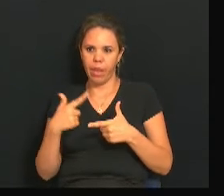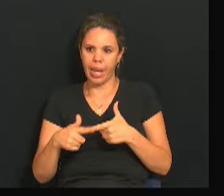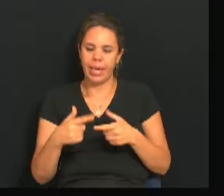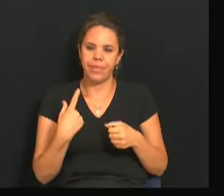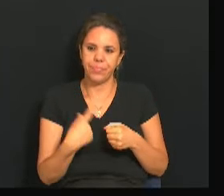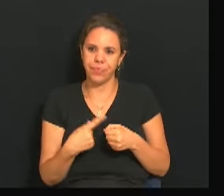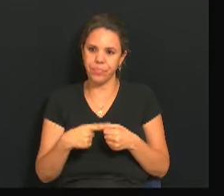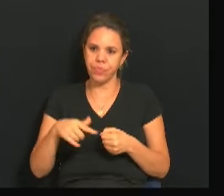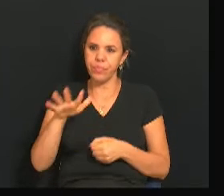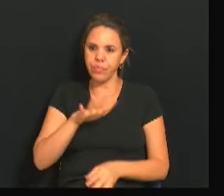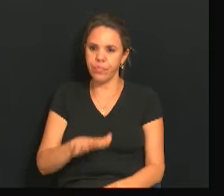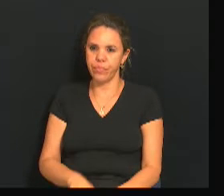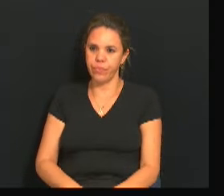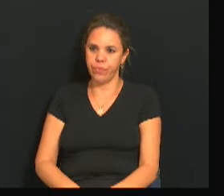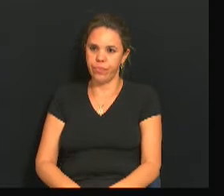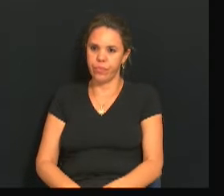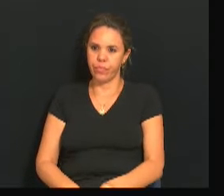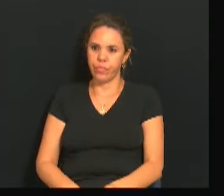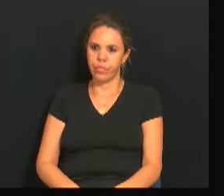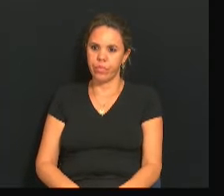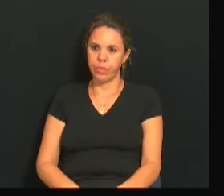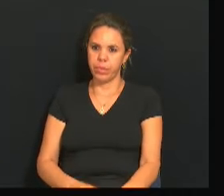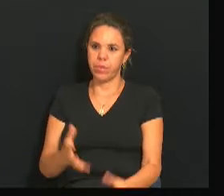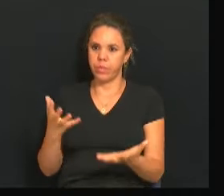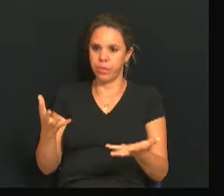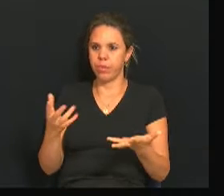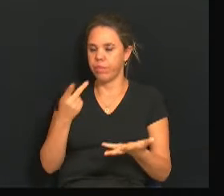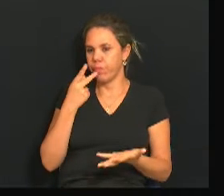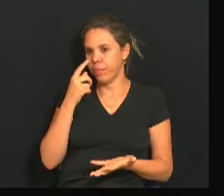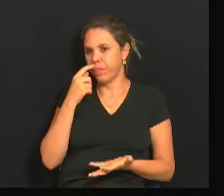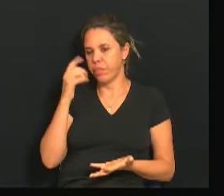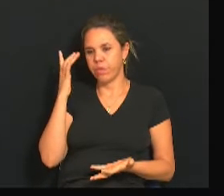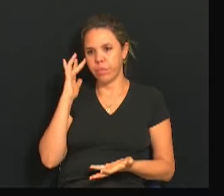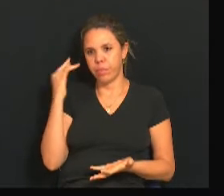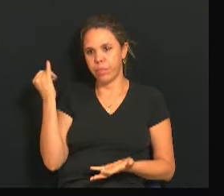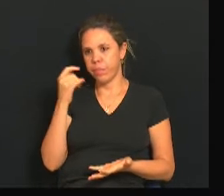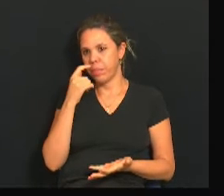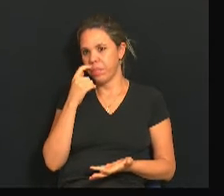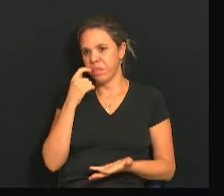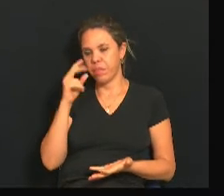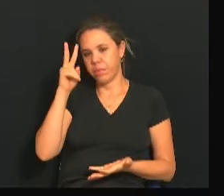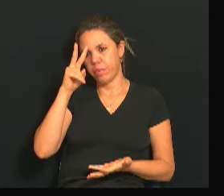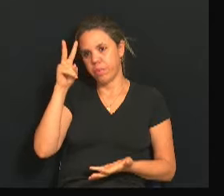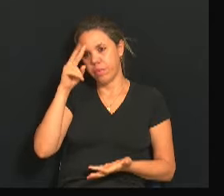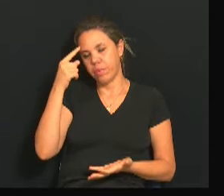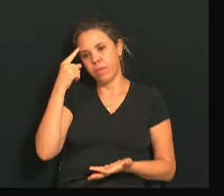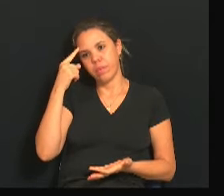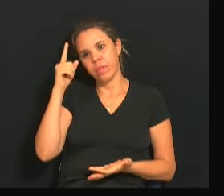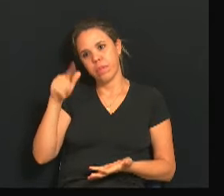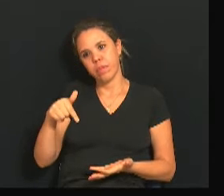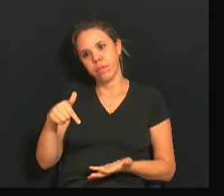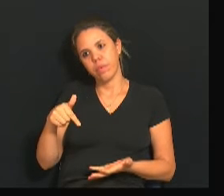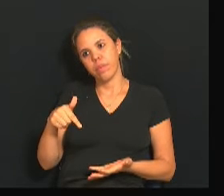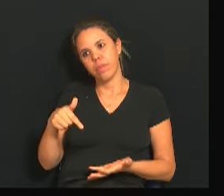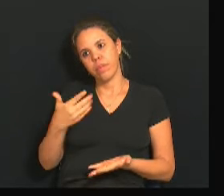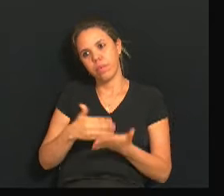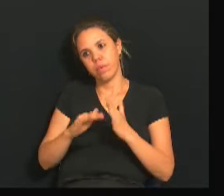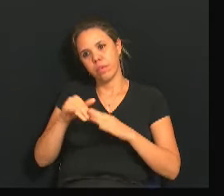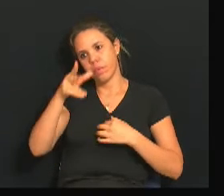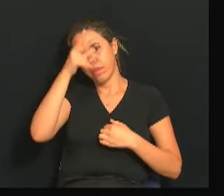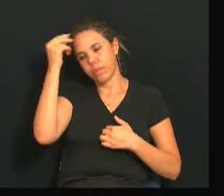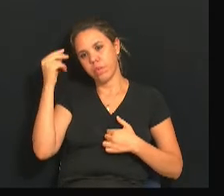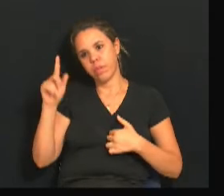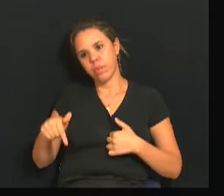municipal. Queria dizer o seguinte, né, eu acho que é importante a gente resgatar a ideia de que a escola pública, né, ela